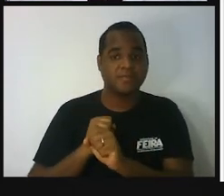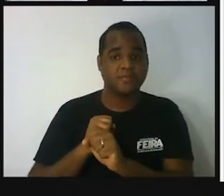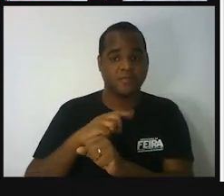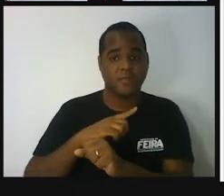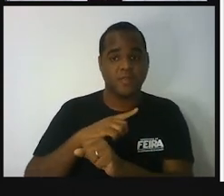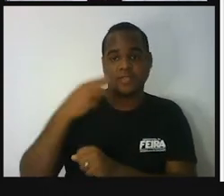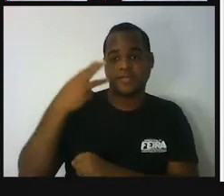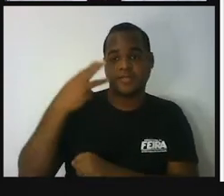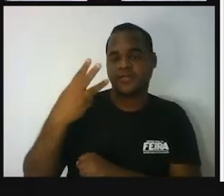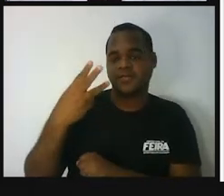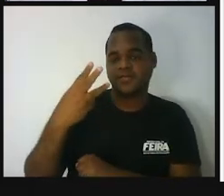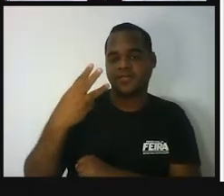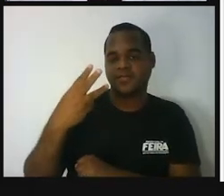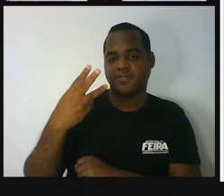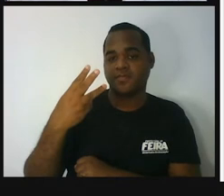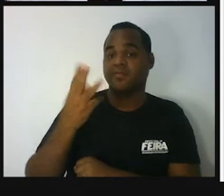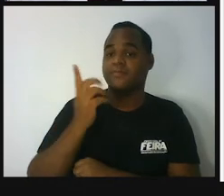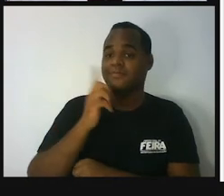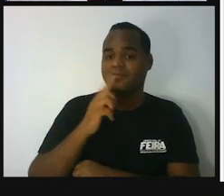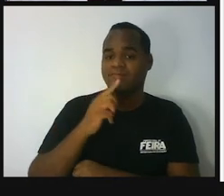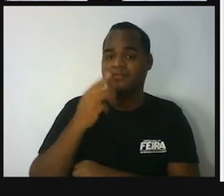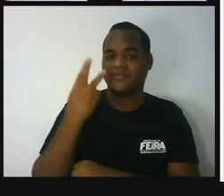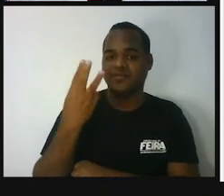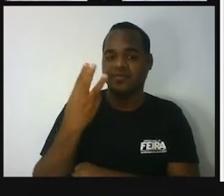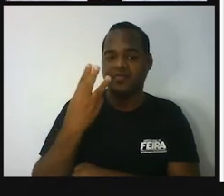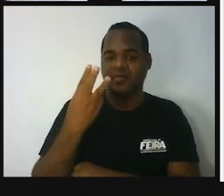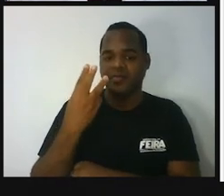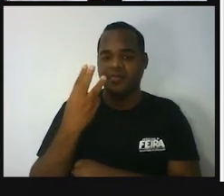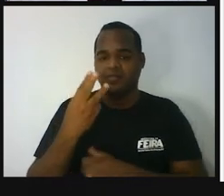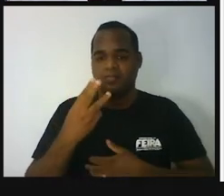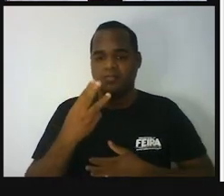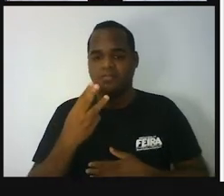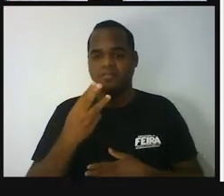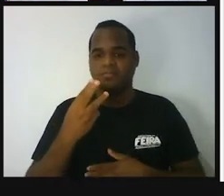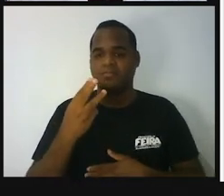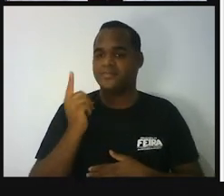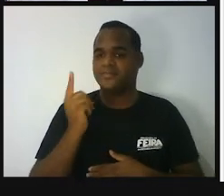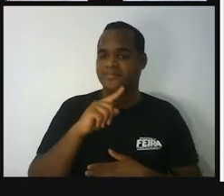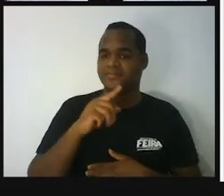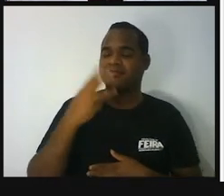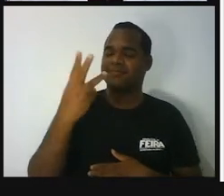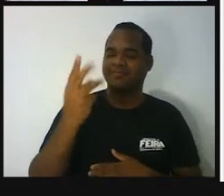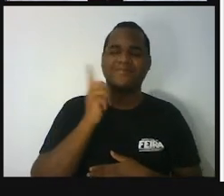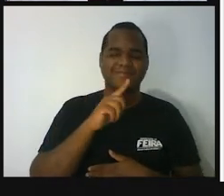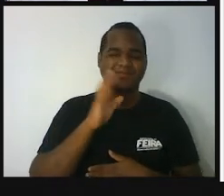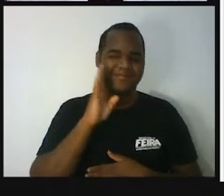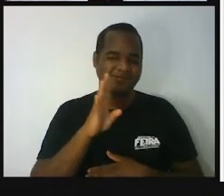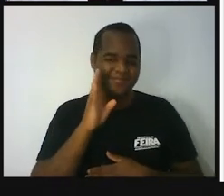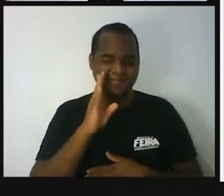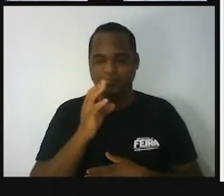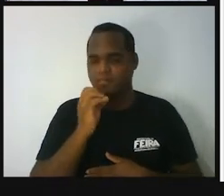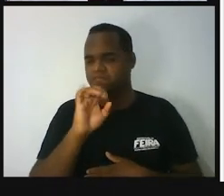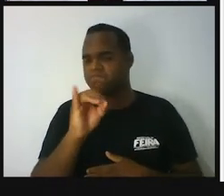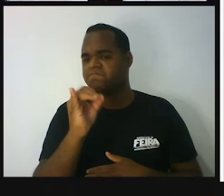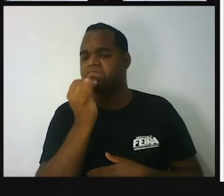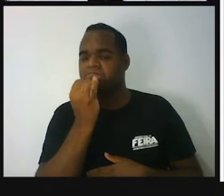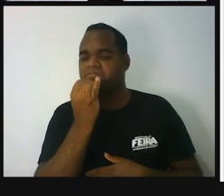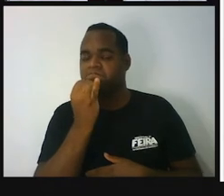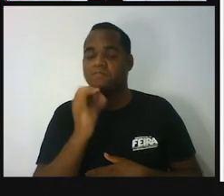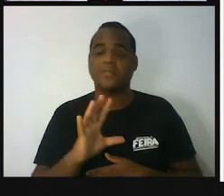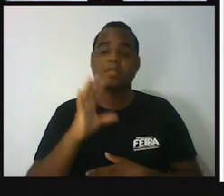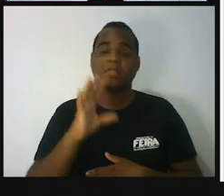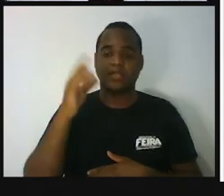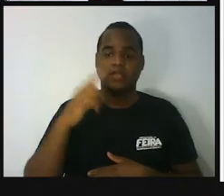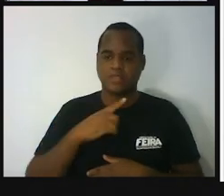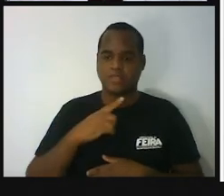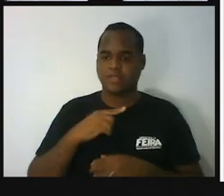3. Deu 3. Deu 3, olha que bacana. Mas se, por exemplo, aquele outro